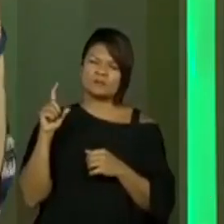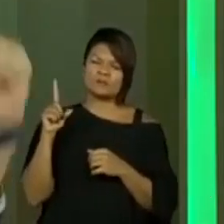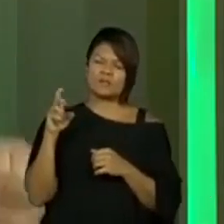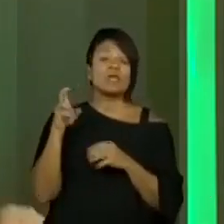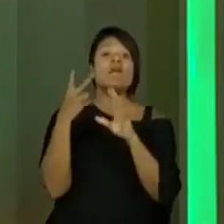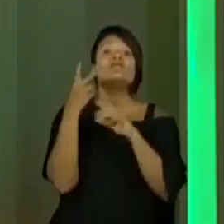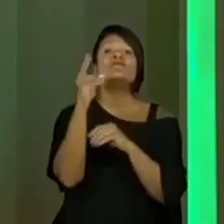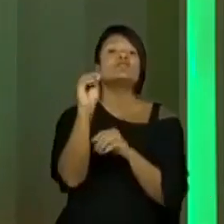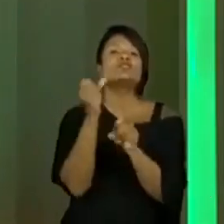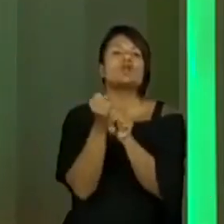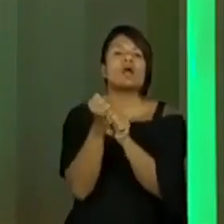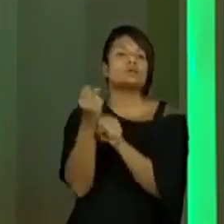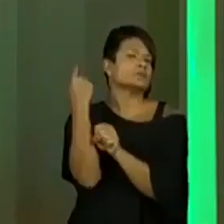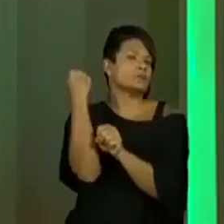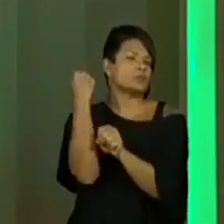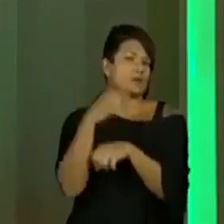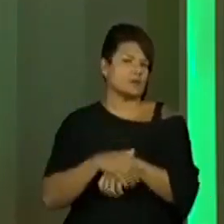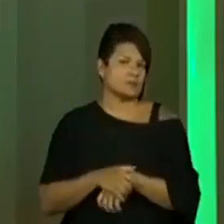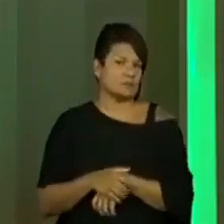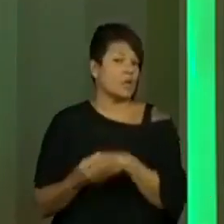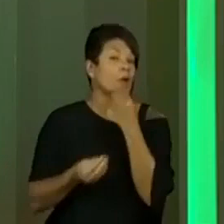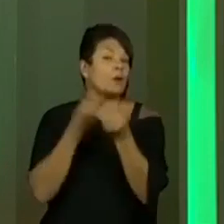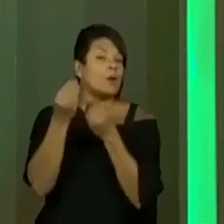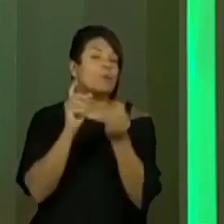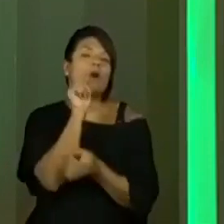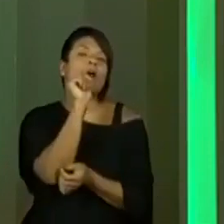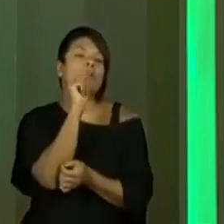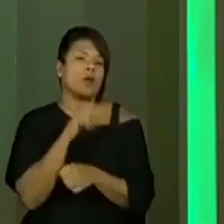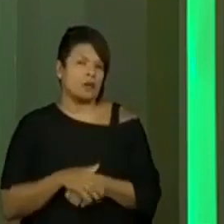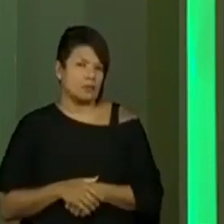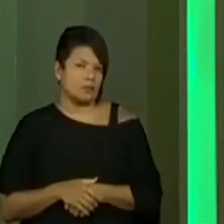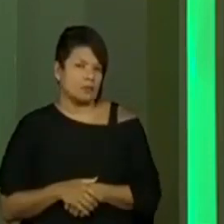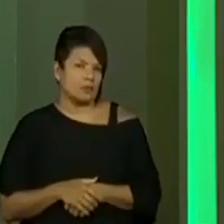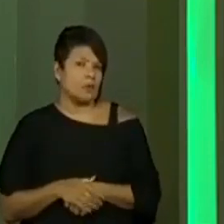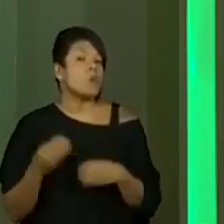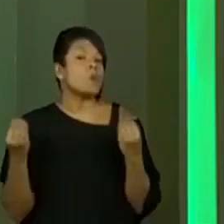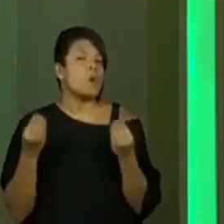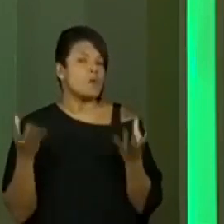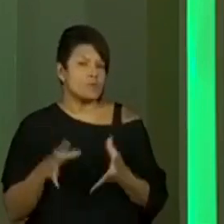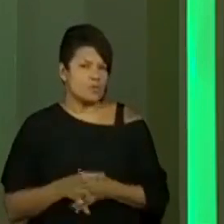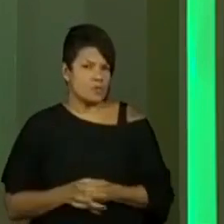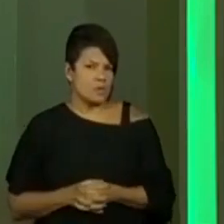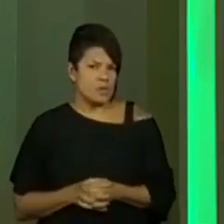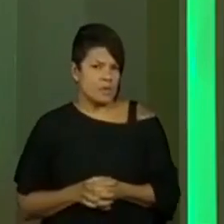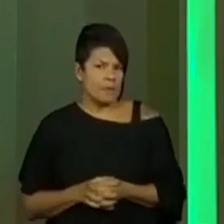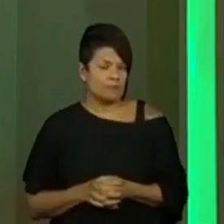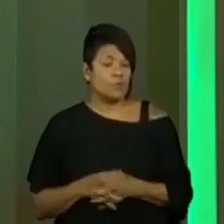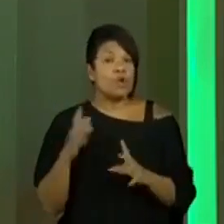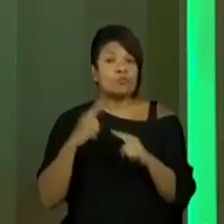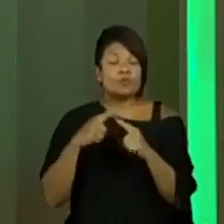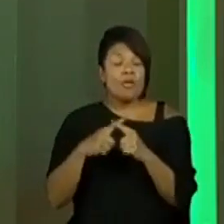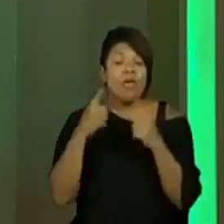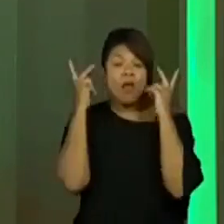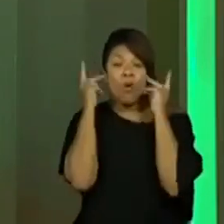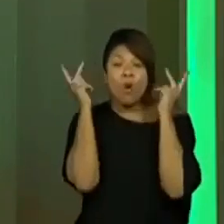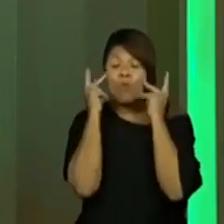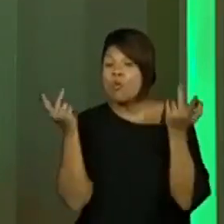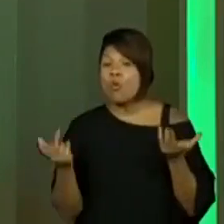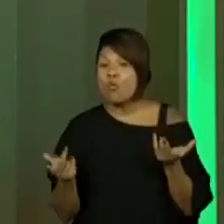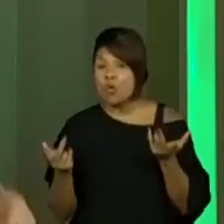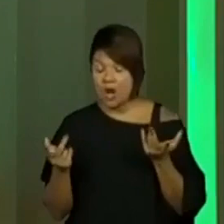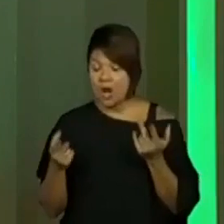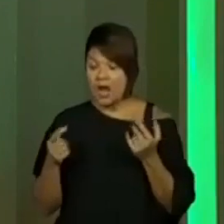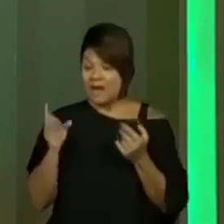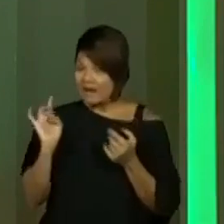uns 20 anos atrás, como que era o abastecimento de água. Era muito comum as residências terem